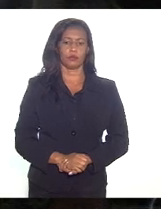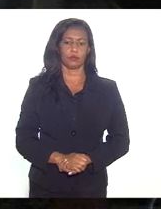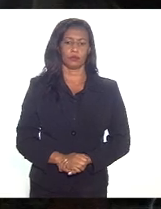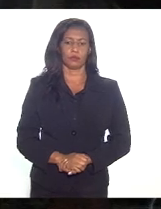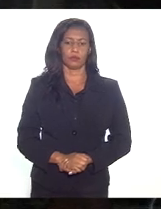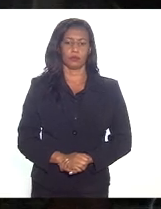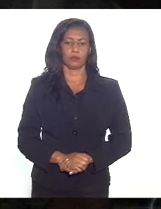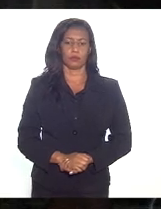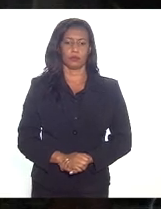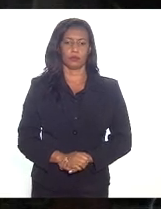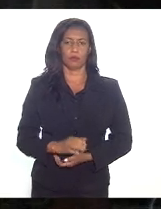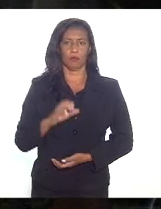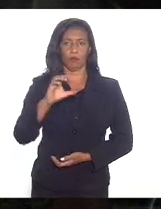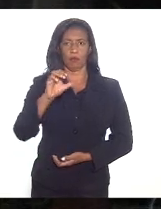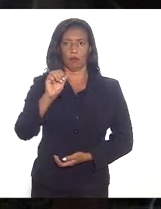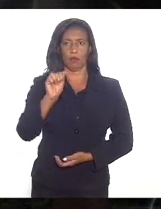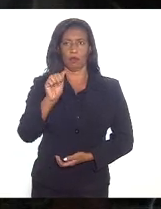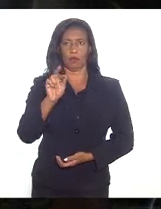Deputado Carlos Mink.